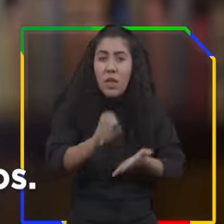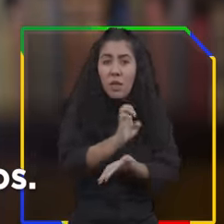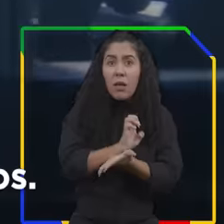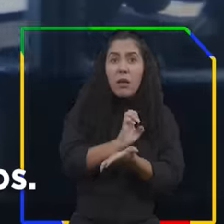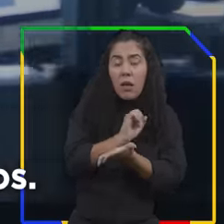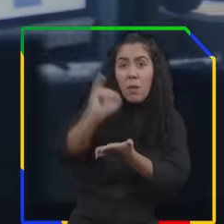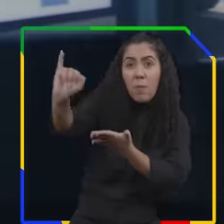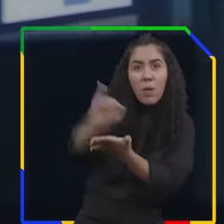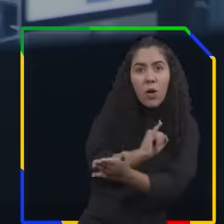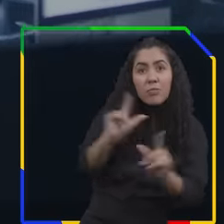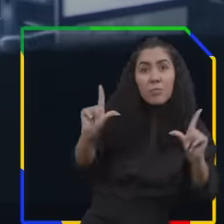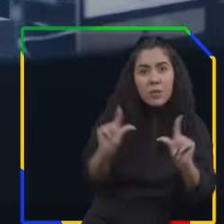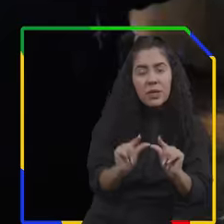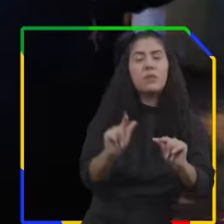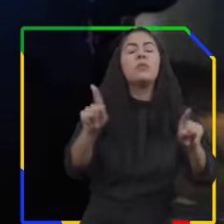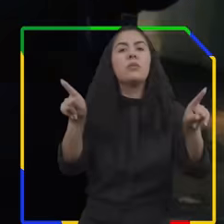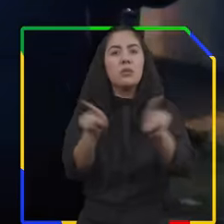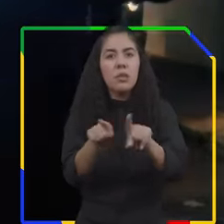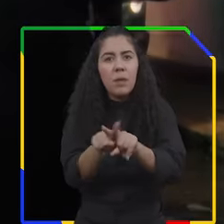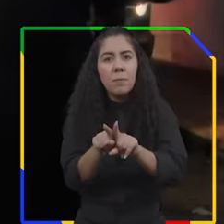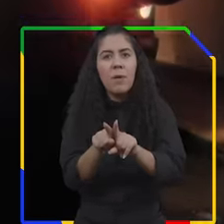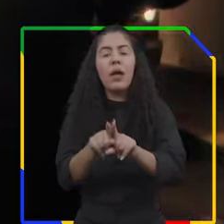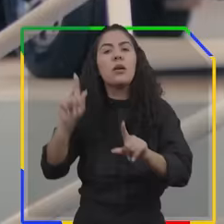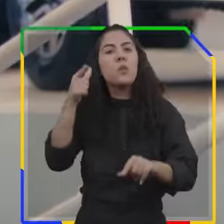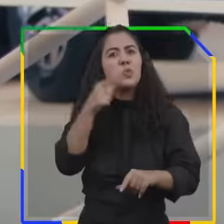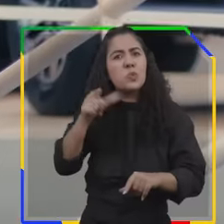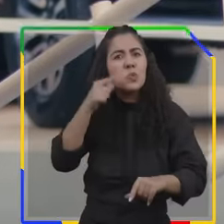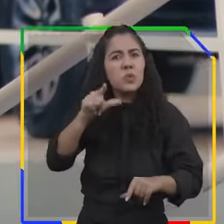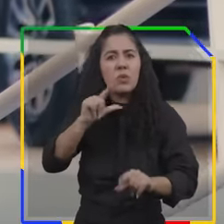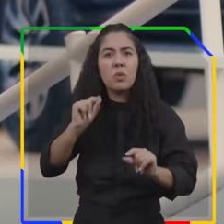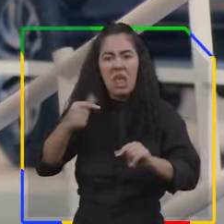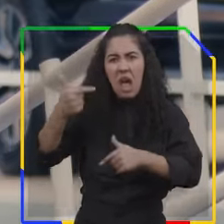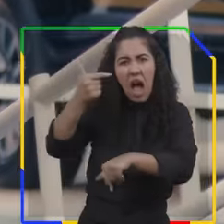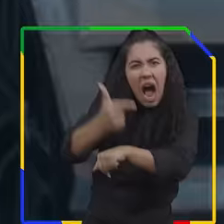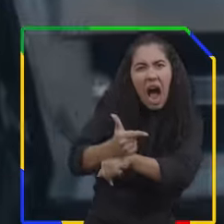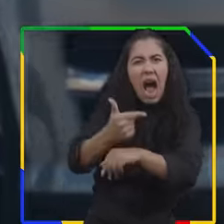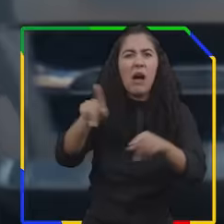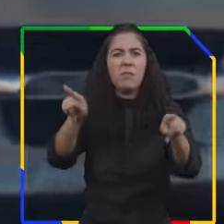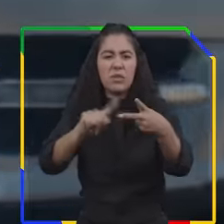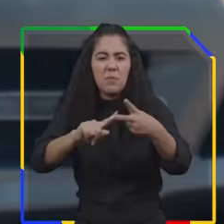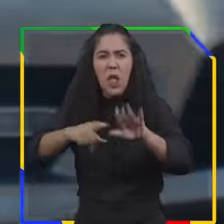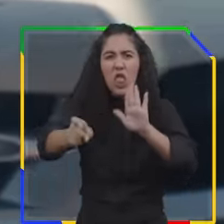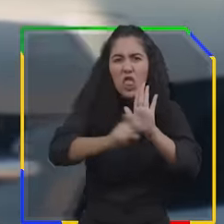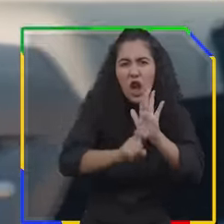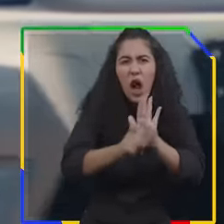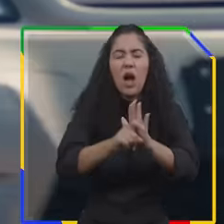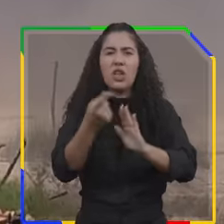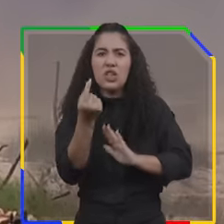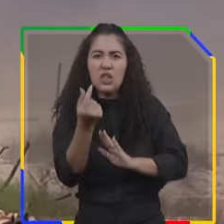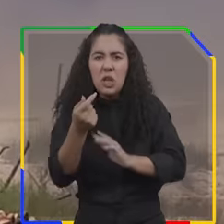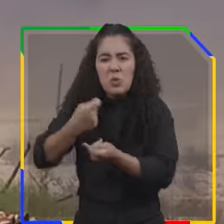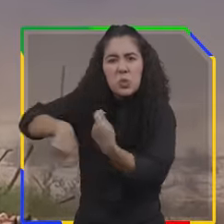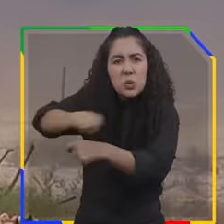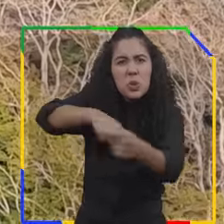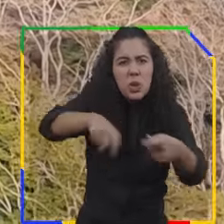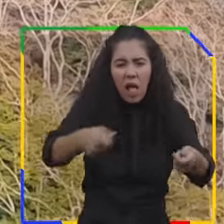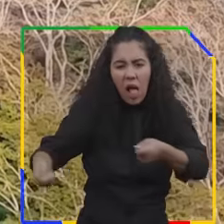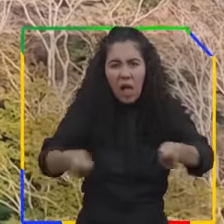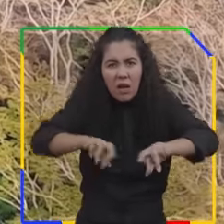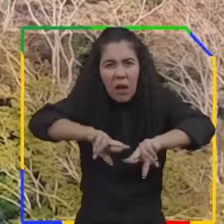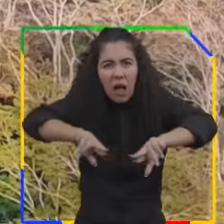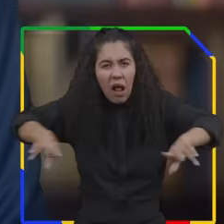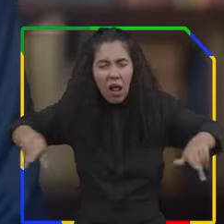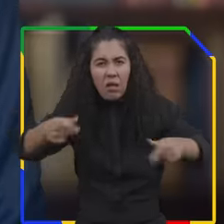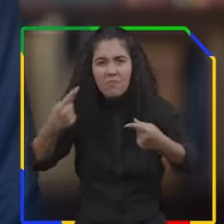importando menos. Combatemos o crime organizado com a apreensão recorde de armas, drogas, dinheiro e equipamento de